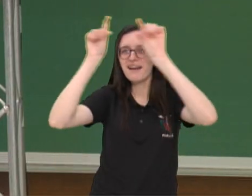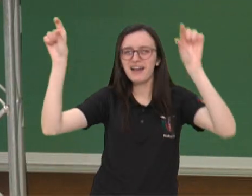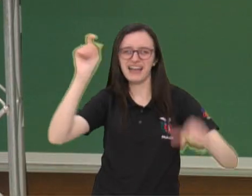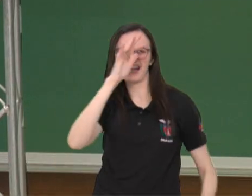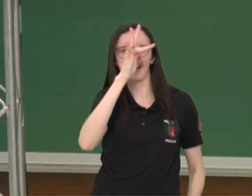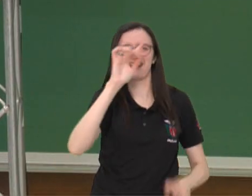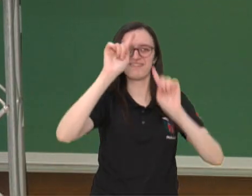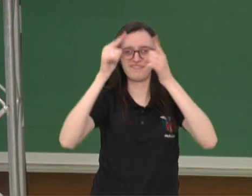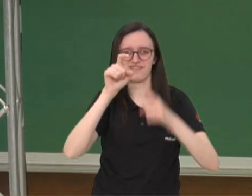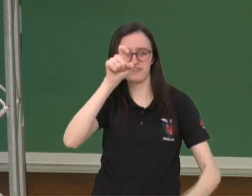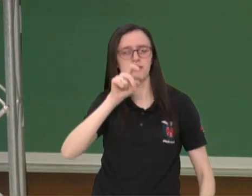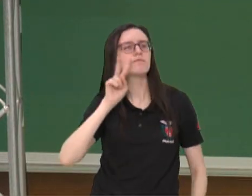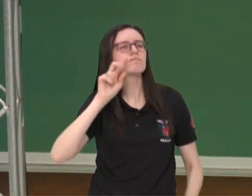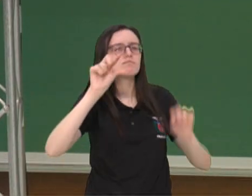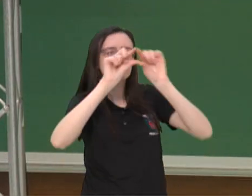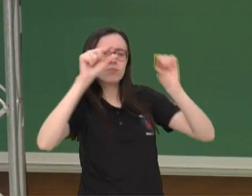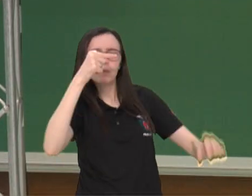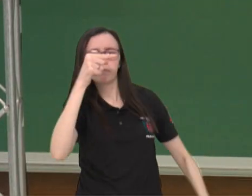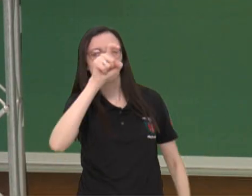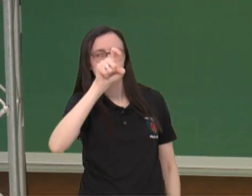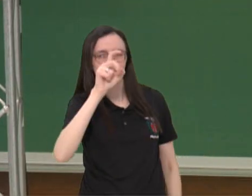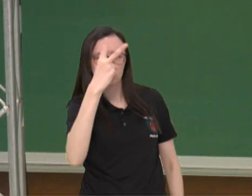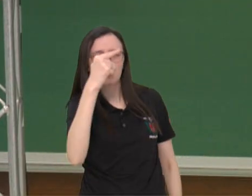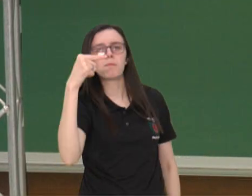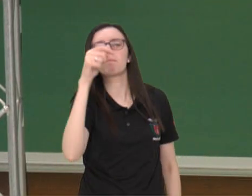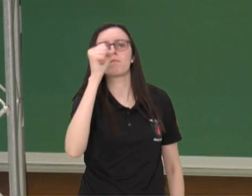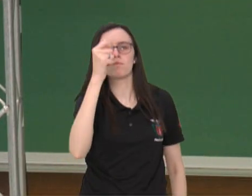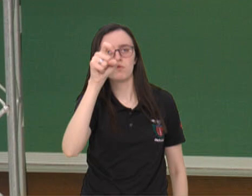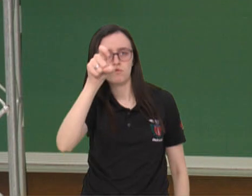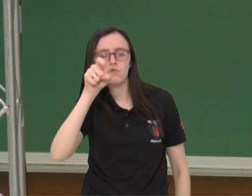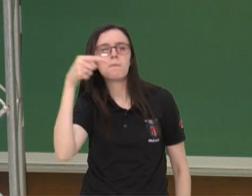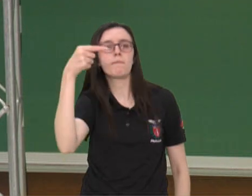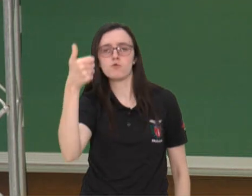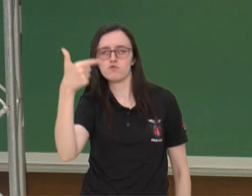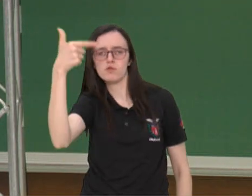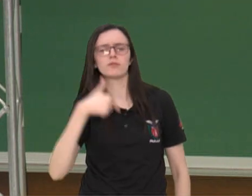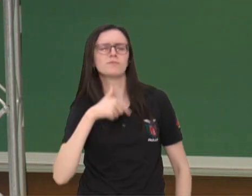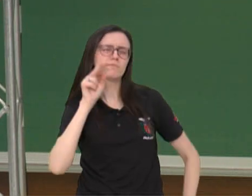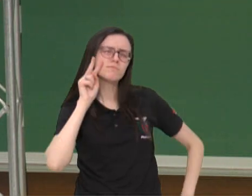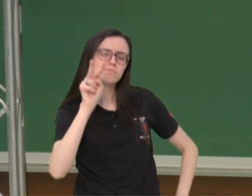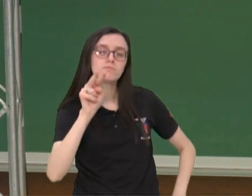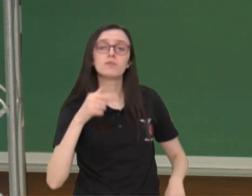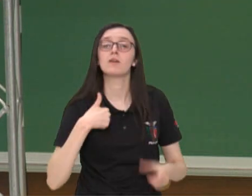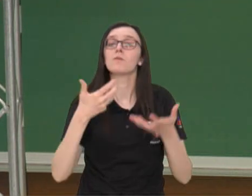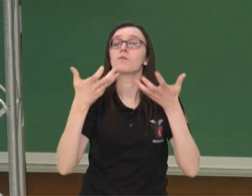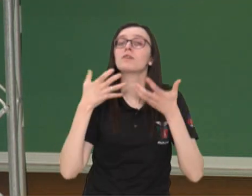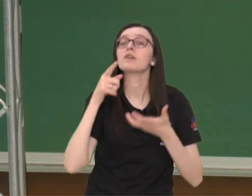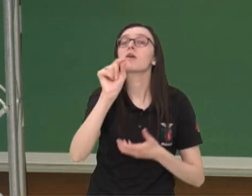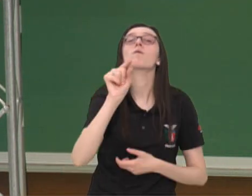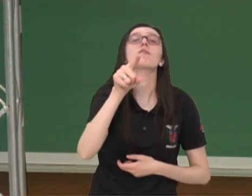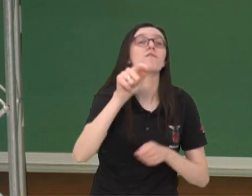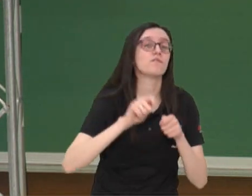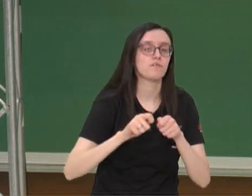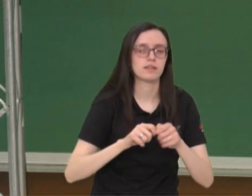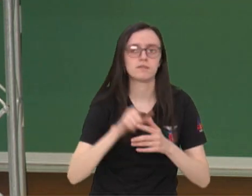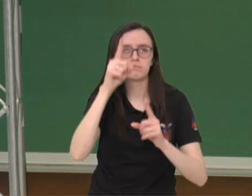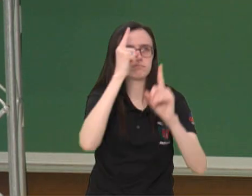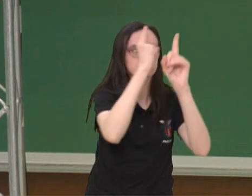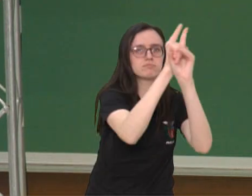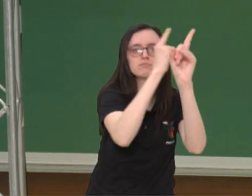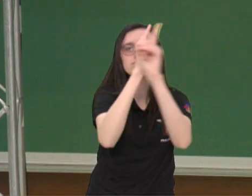menos x² menos 8x menos 12. O que o professor espera que você faça aí? Identifique